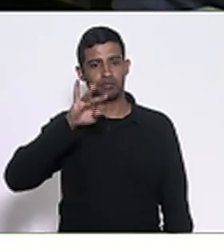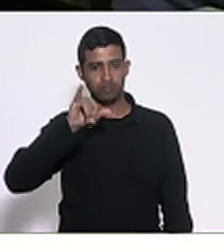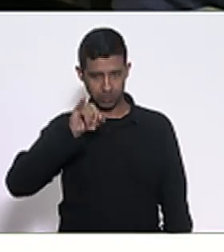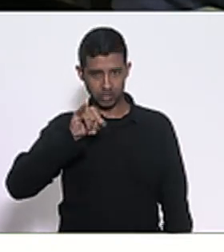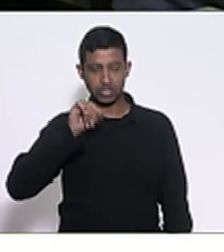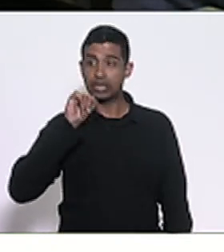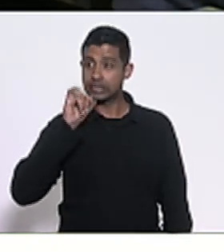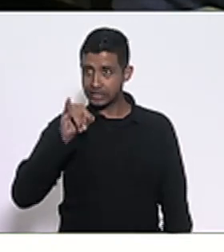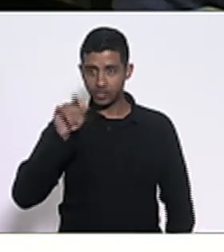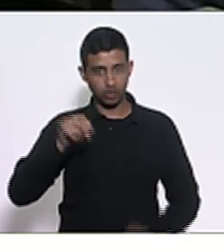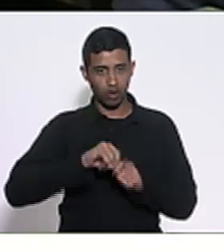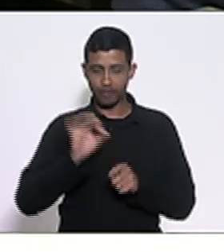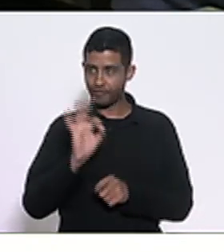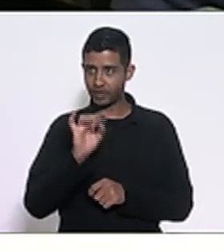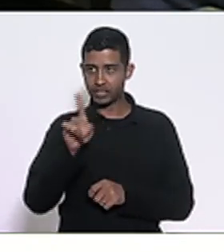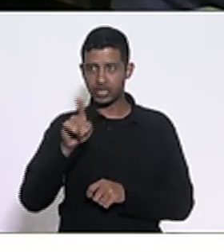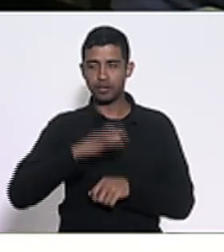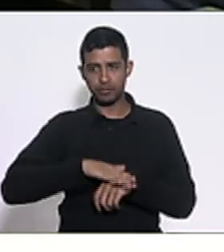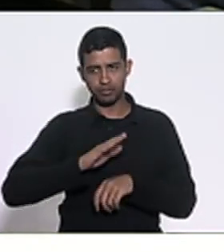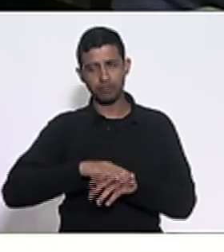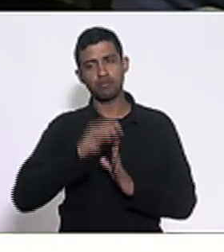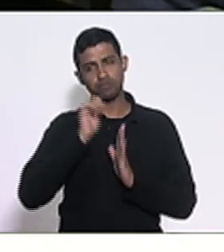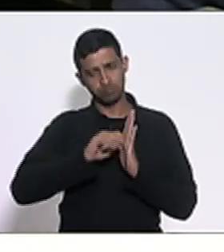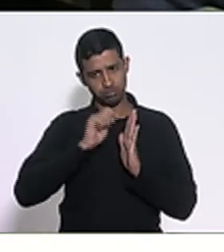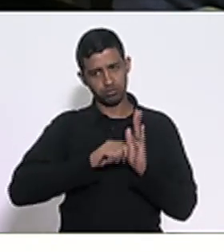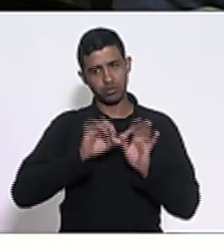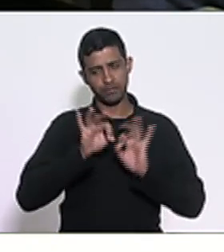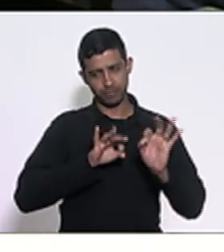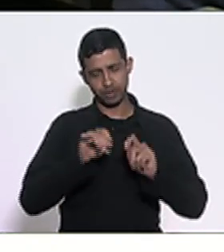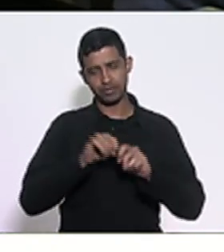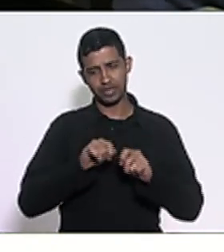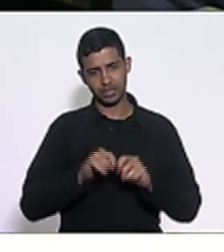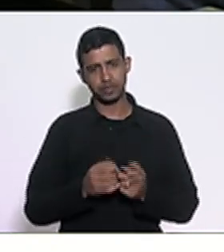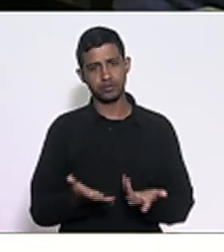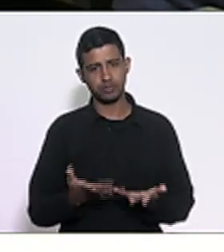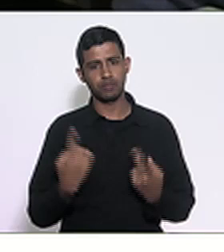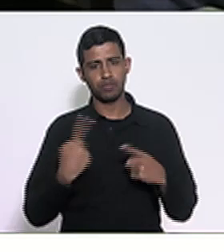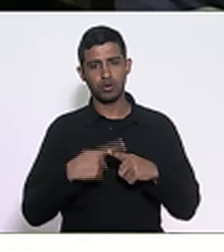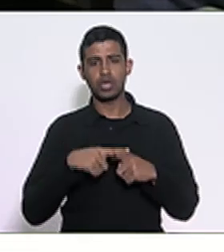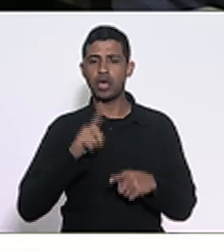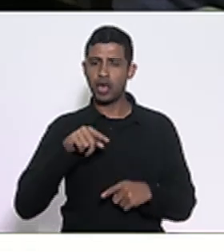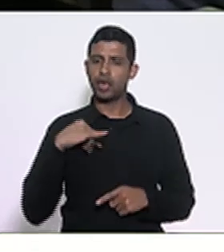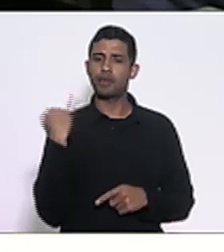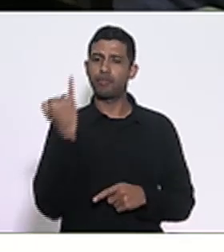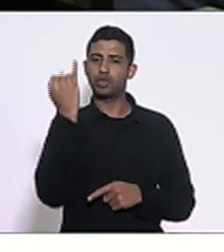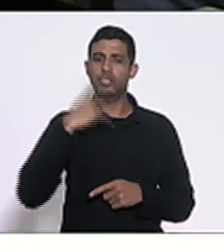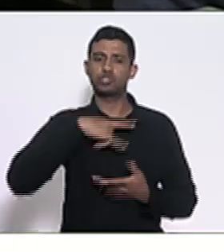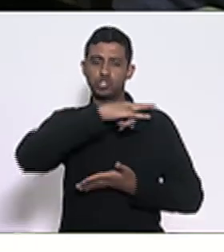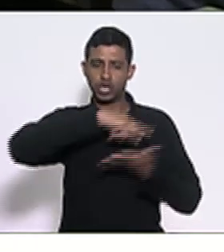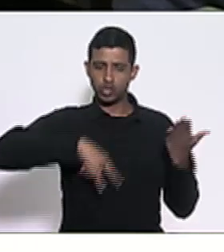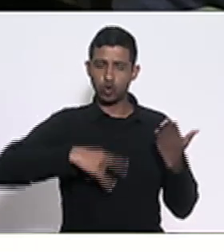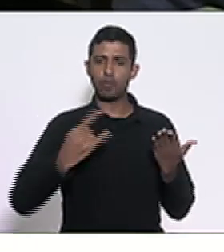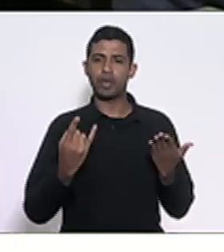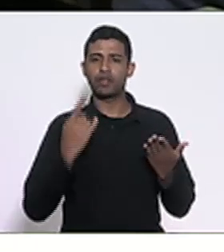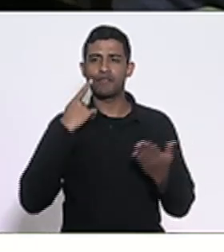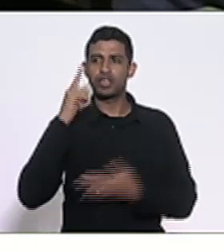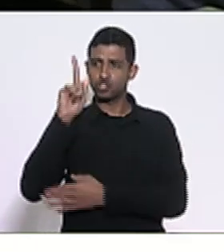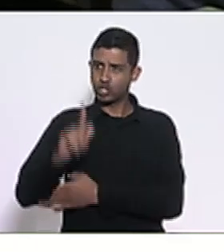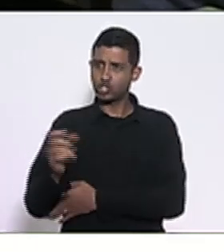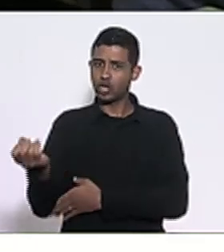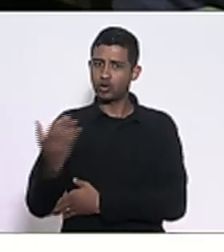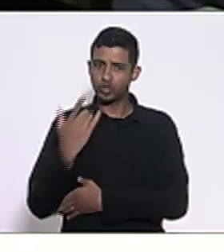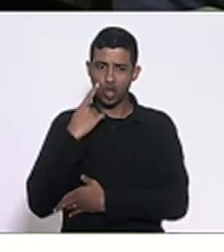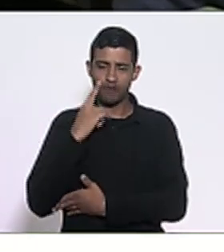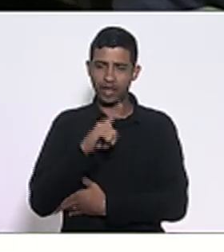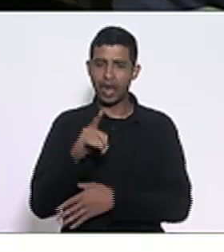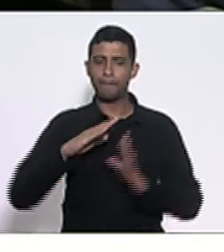não o fez, que o faça prontamente, porque eu acho que é importante ter um documento da atual gestão,